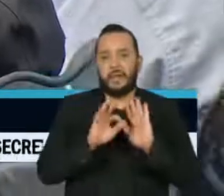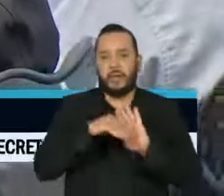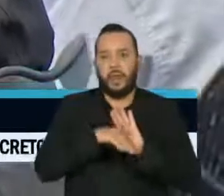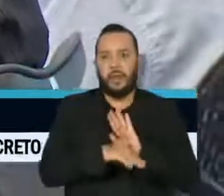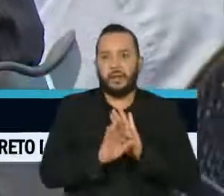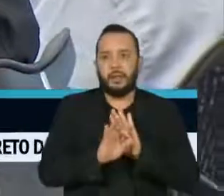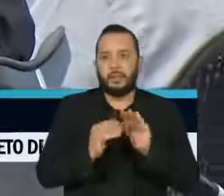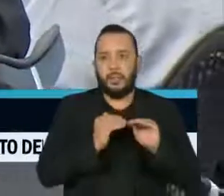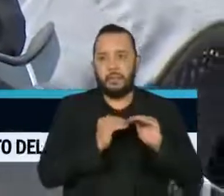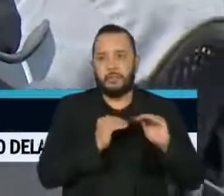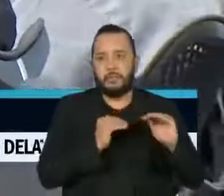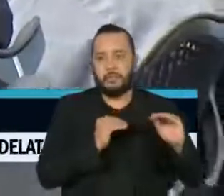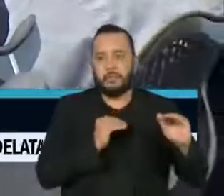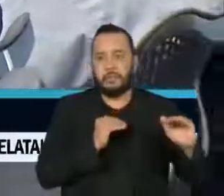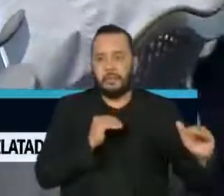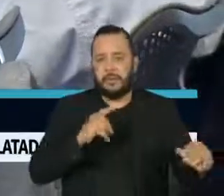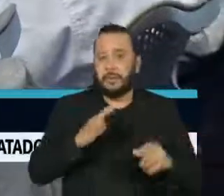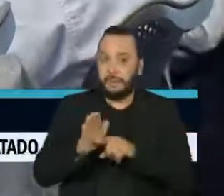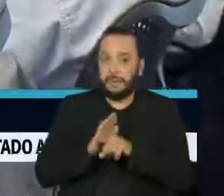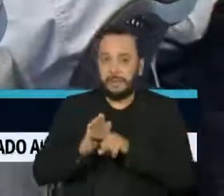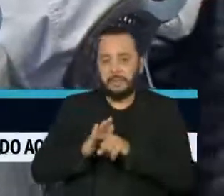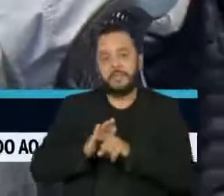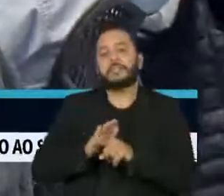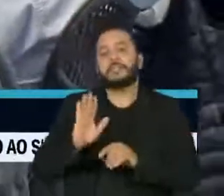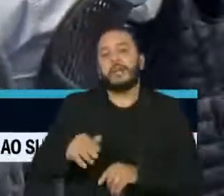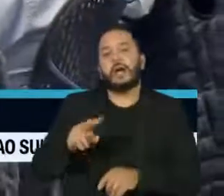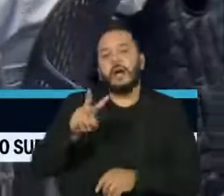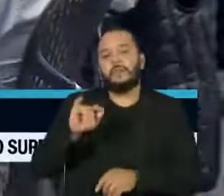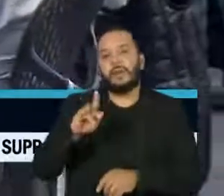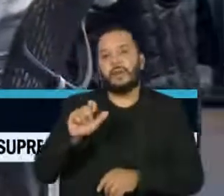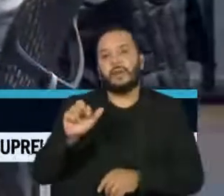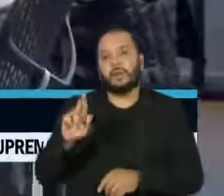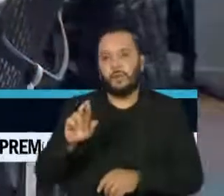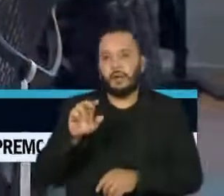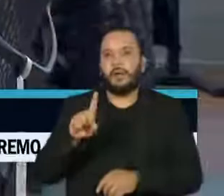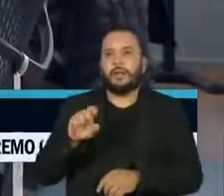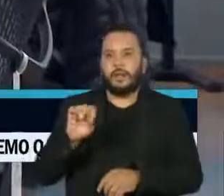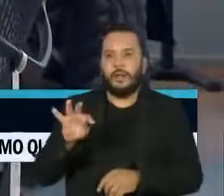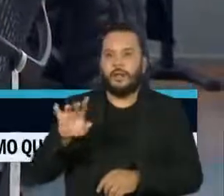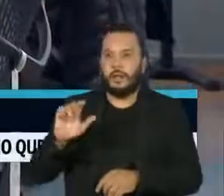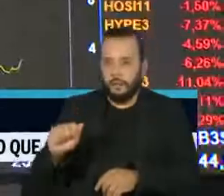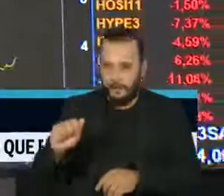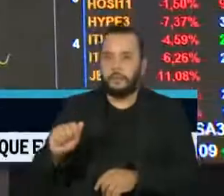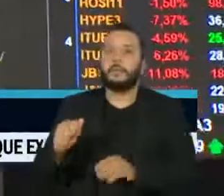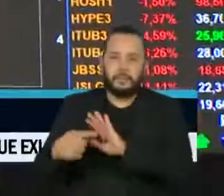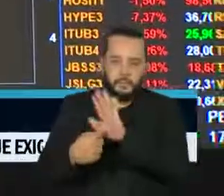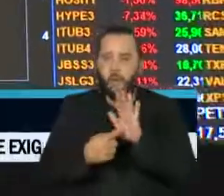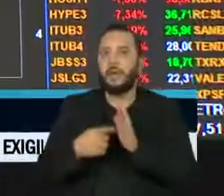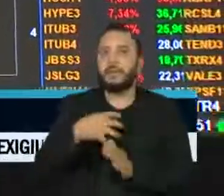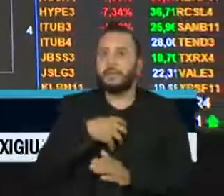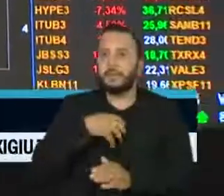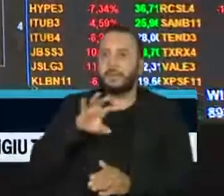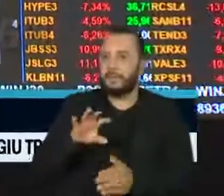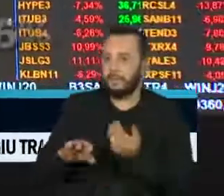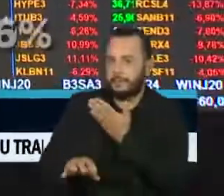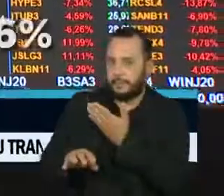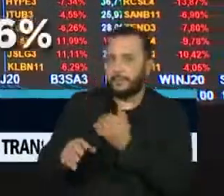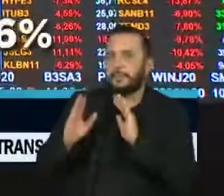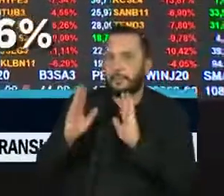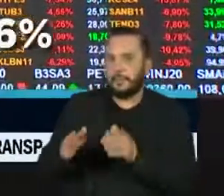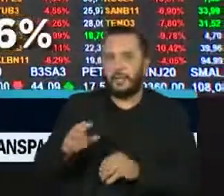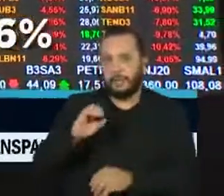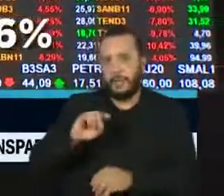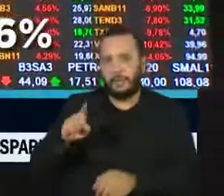Um levantamento do Valor Data com 46 consultorias e instituições financeiras vai nesse sentido. As projeções variam de uma alta